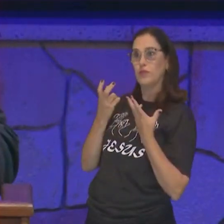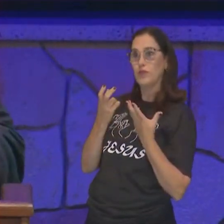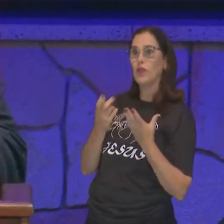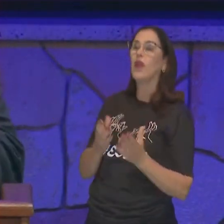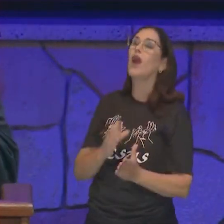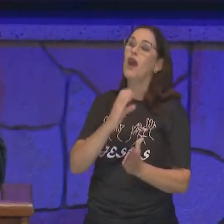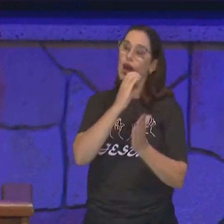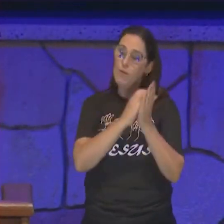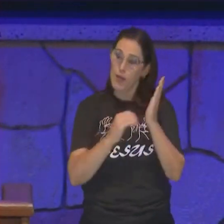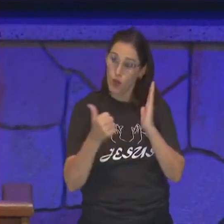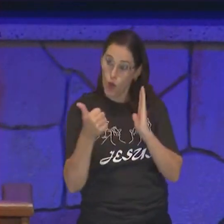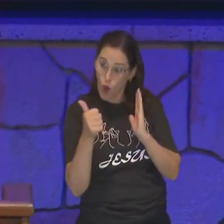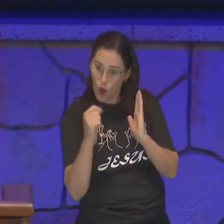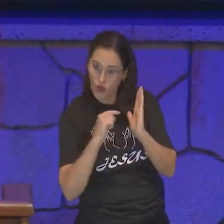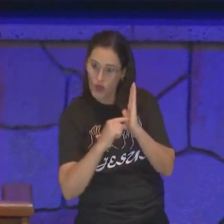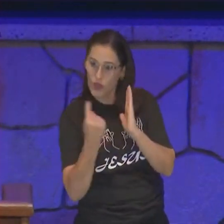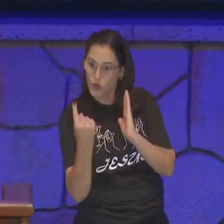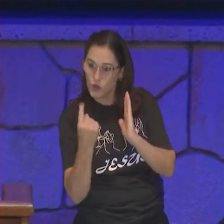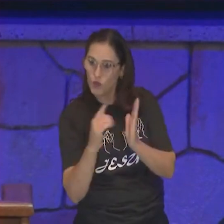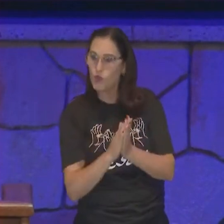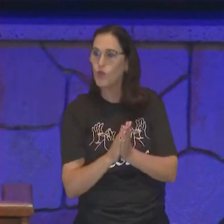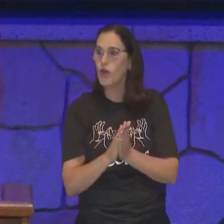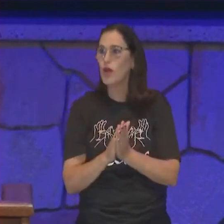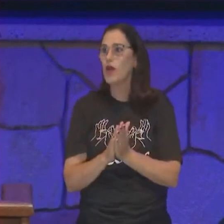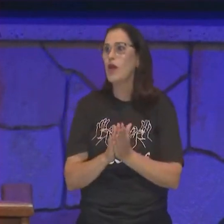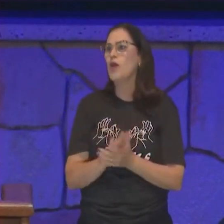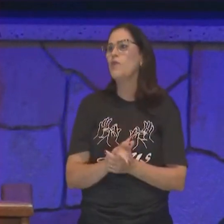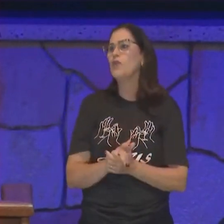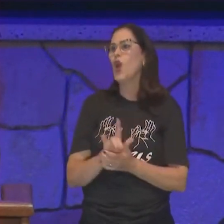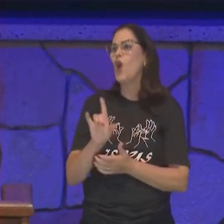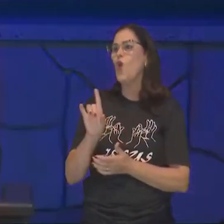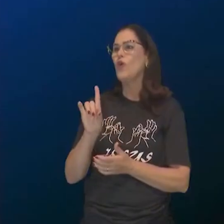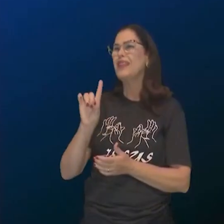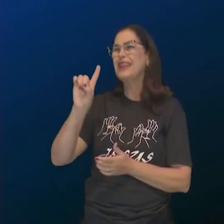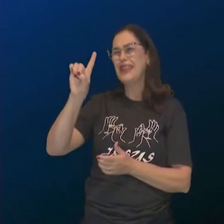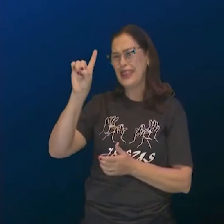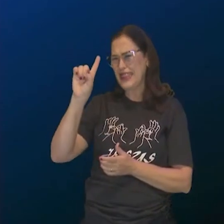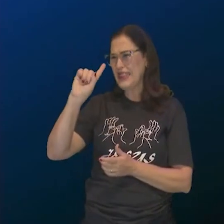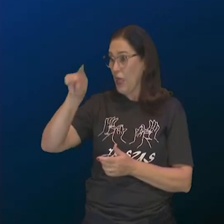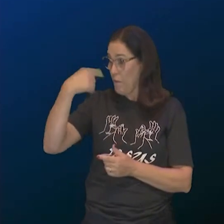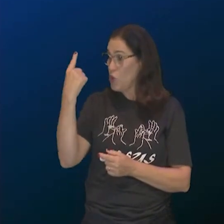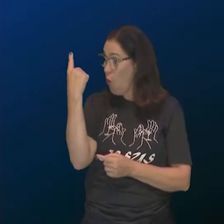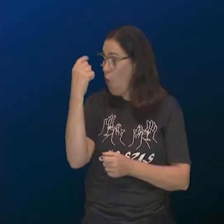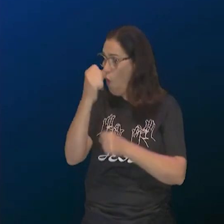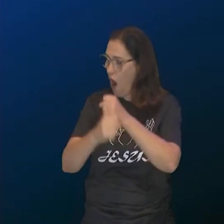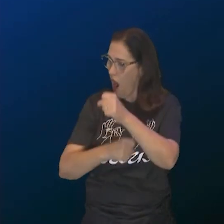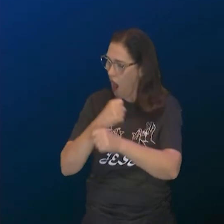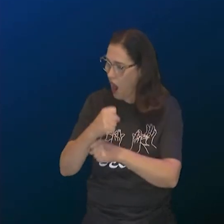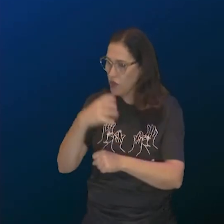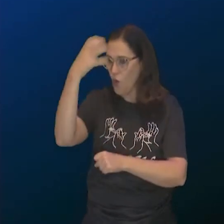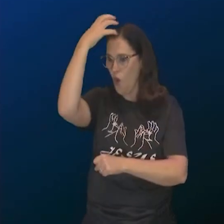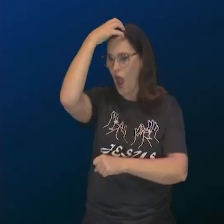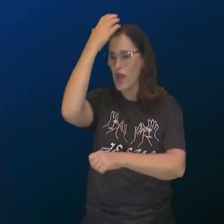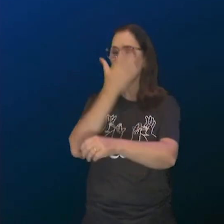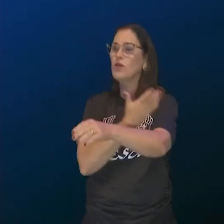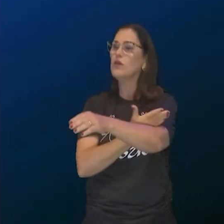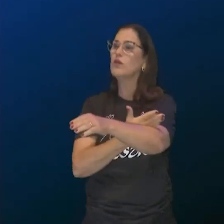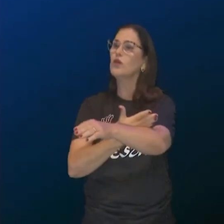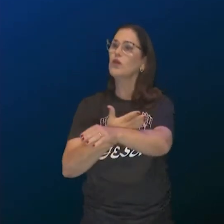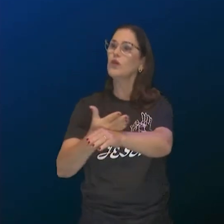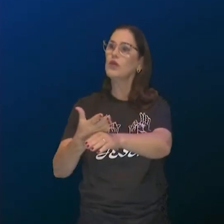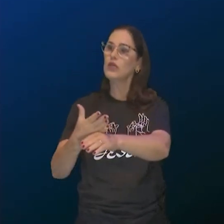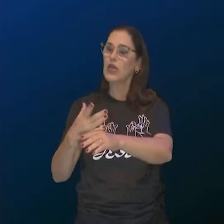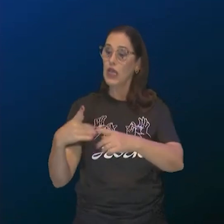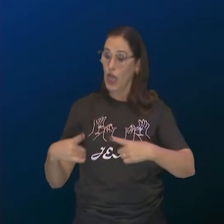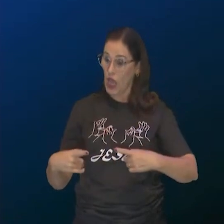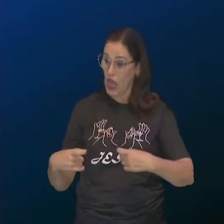capítulo 11, que decorrido um ano, no tempo em que os reis costumavam sair à